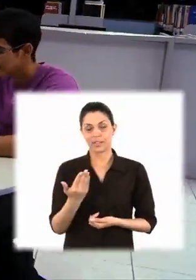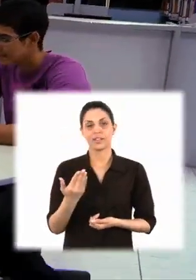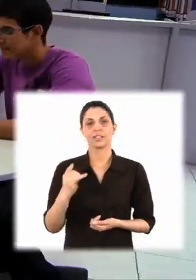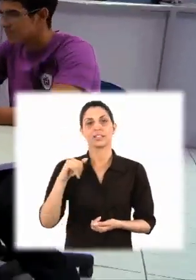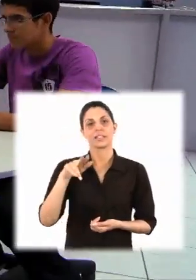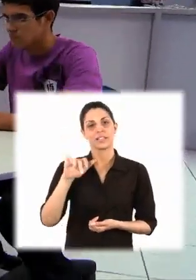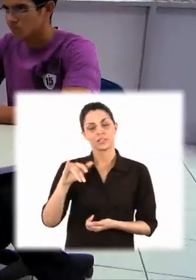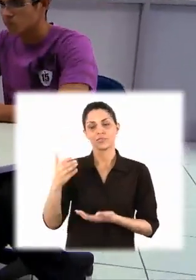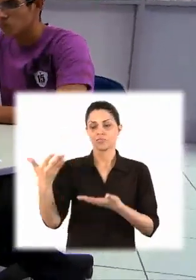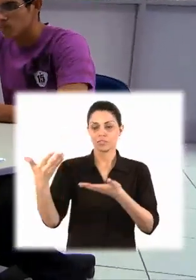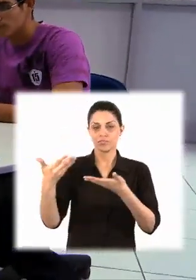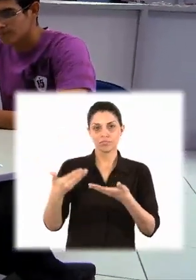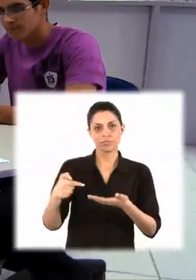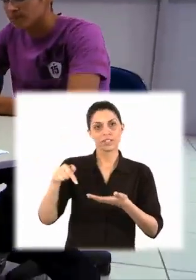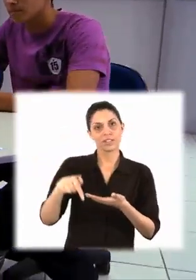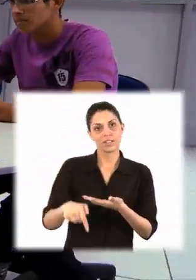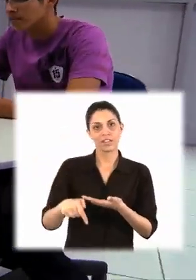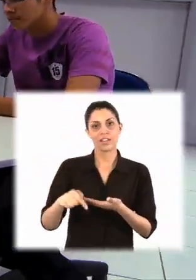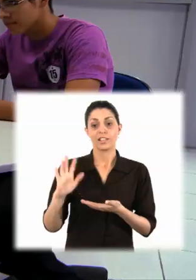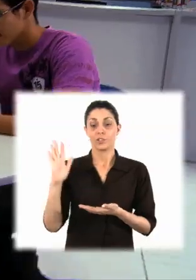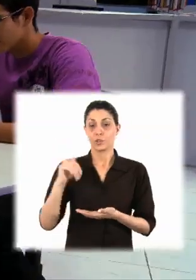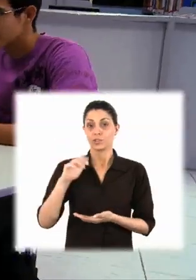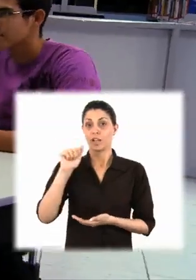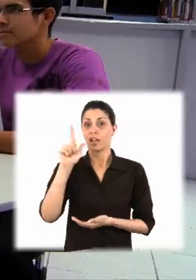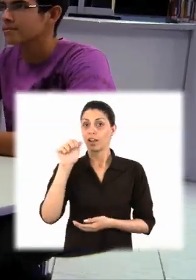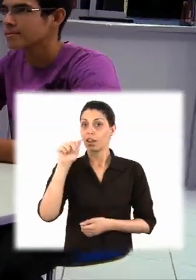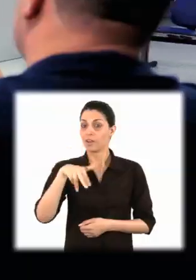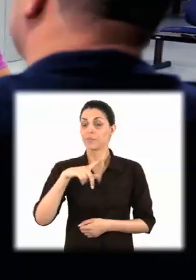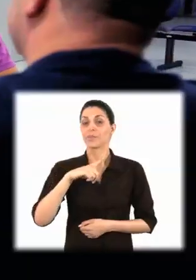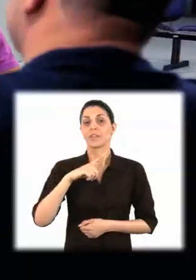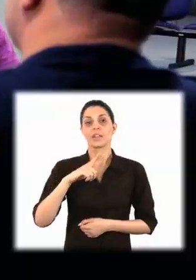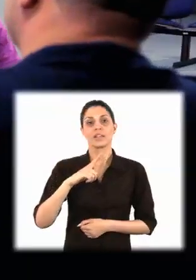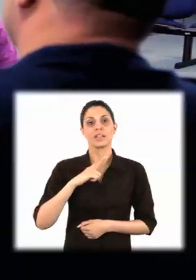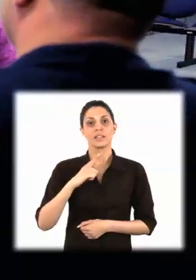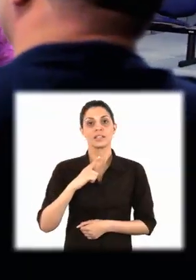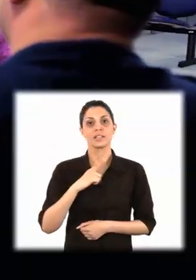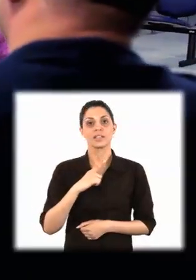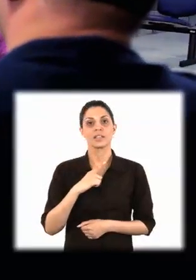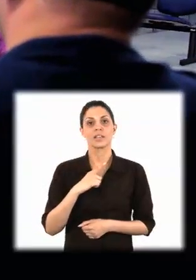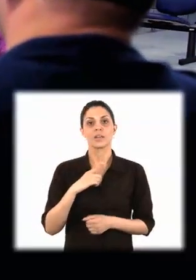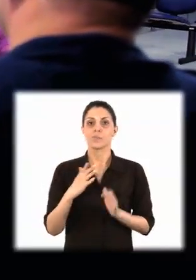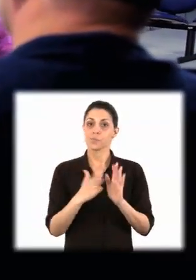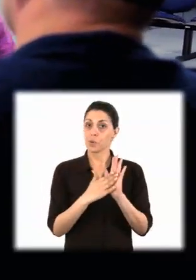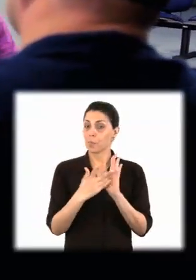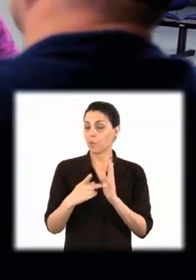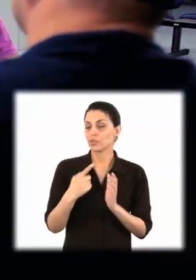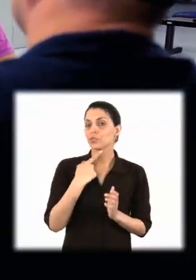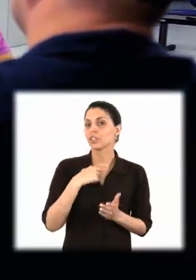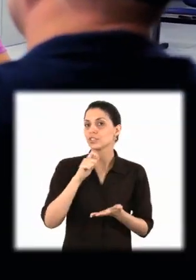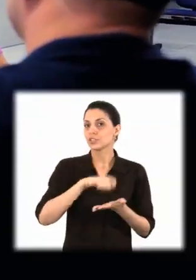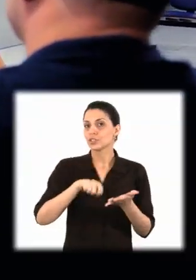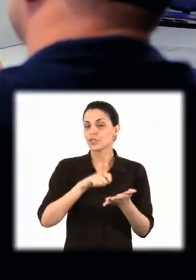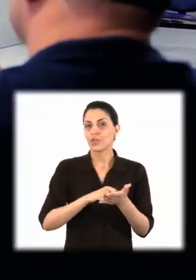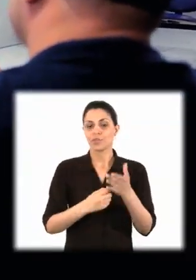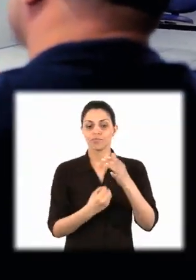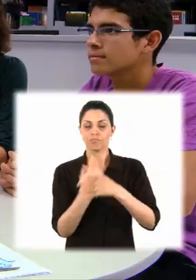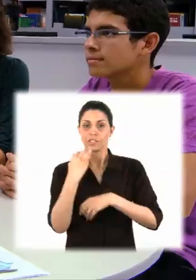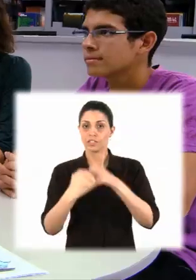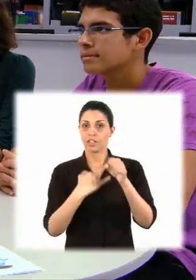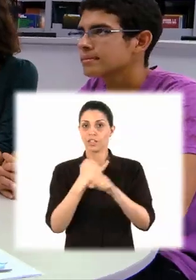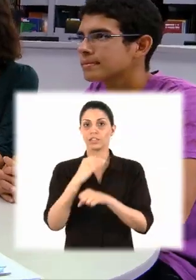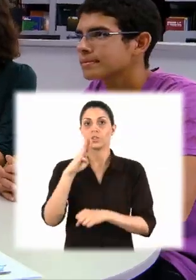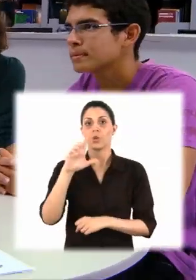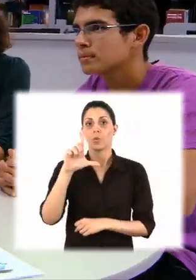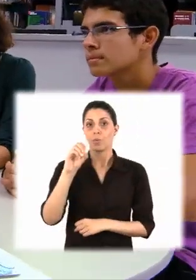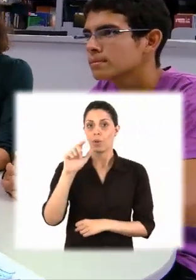Obrigada, Inácio, por nos receber aqui. A gente trouxe o Alan, ele tem uma proposta de escrever num blog